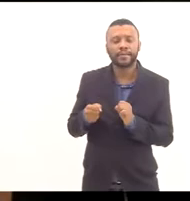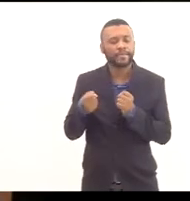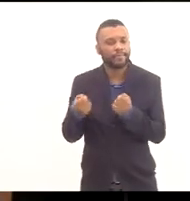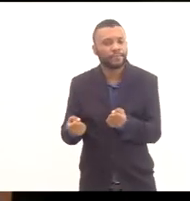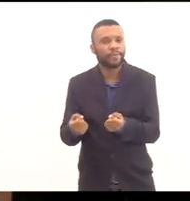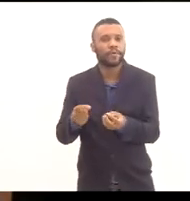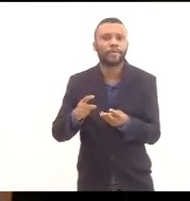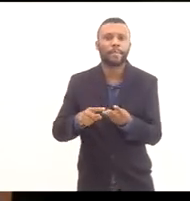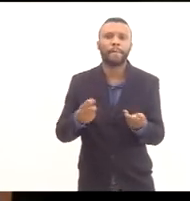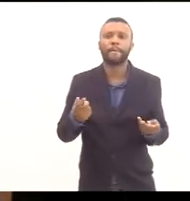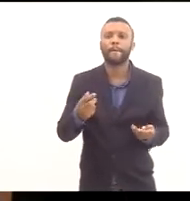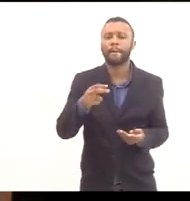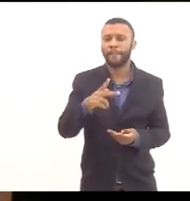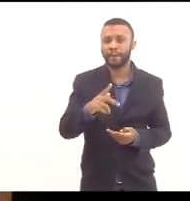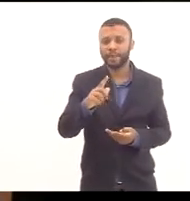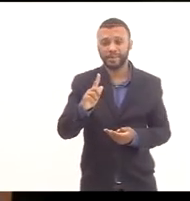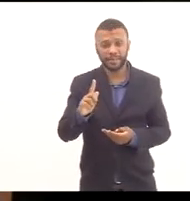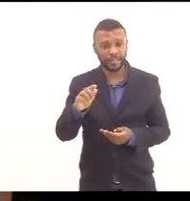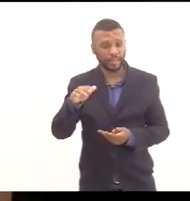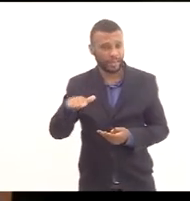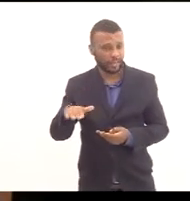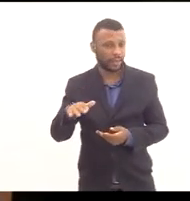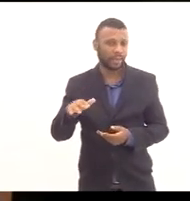tudo num lugar só